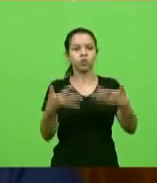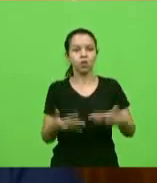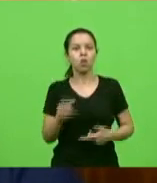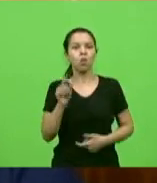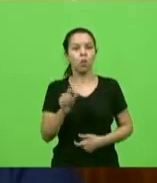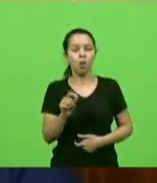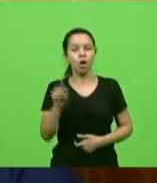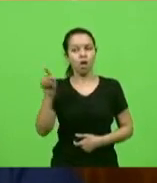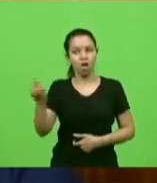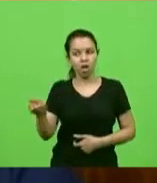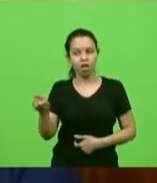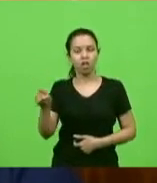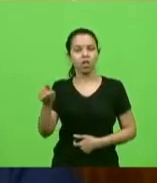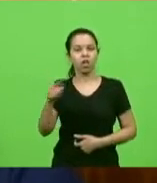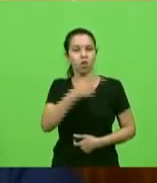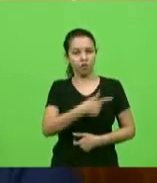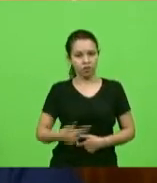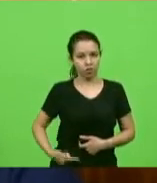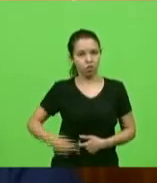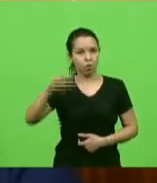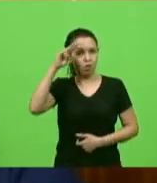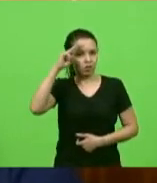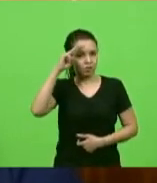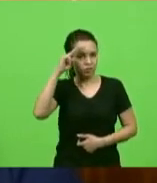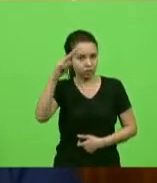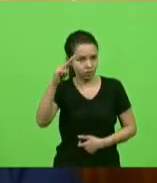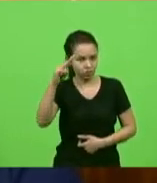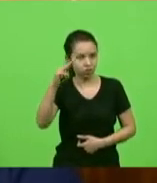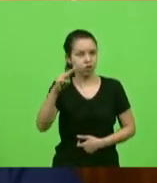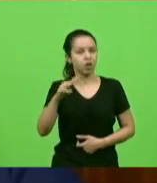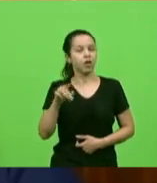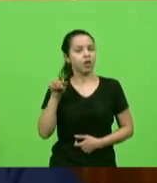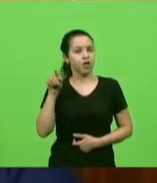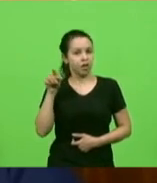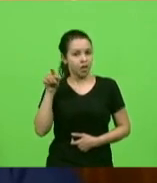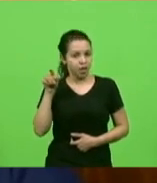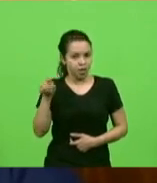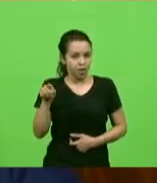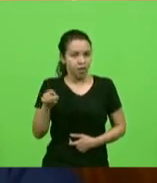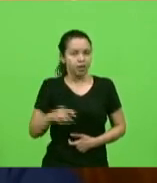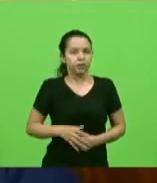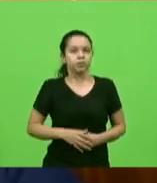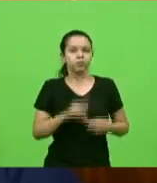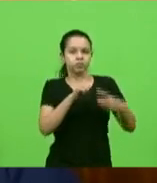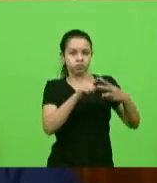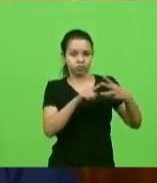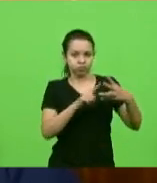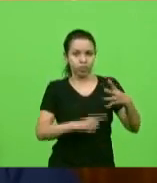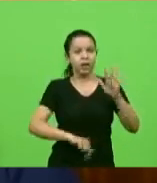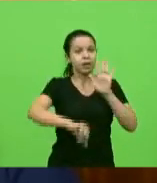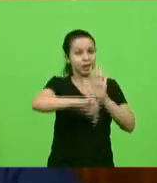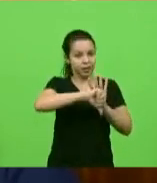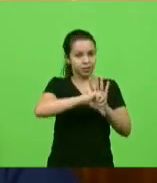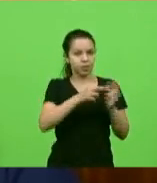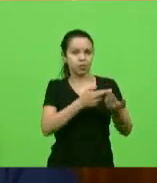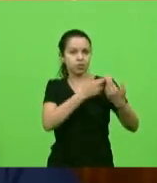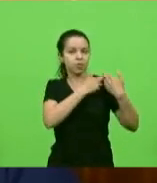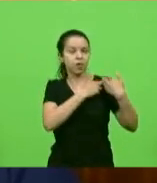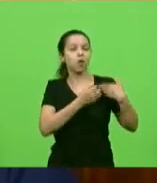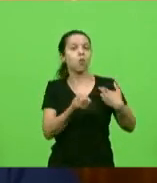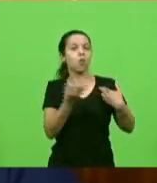no cargo de governador do estado de Santa Catarina, teria cometido os seguintes crimes de